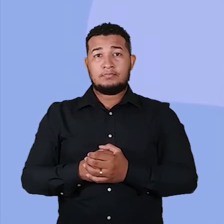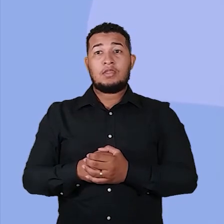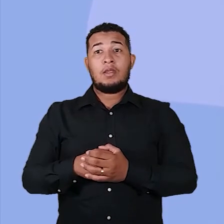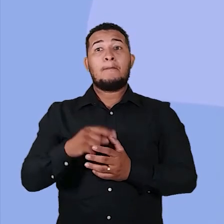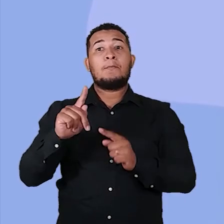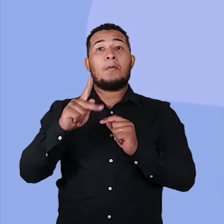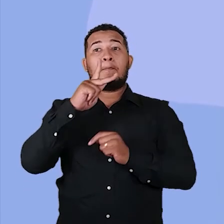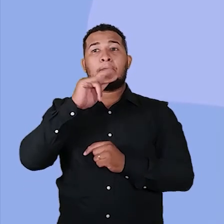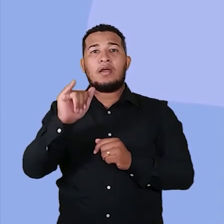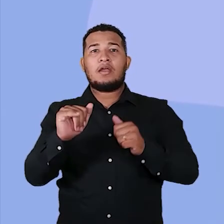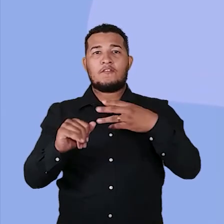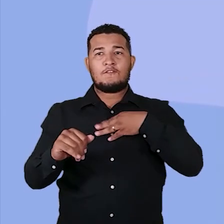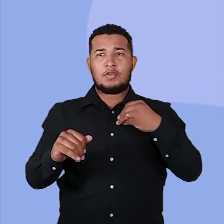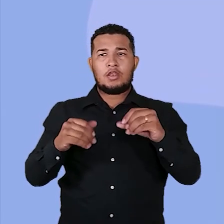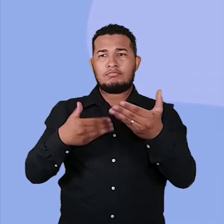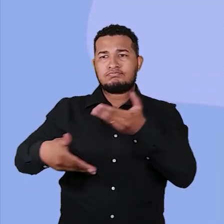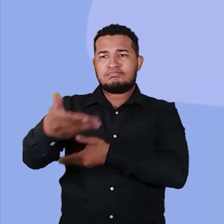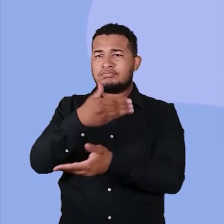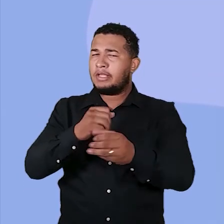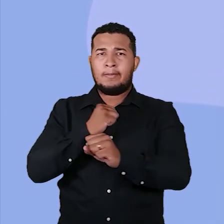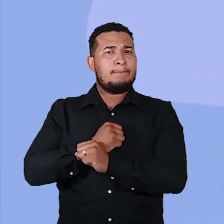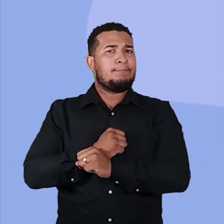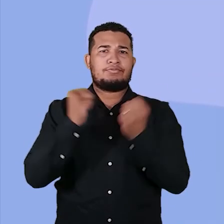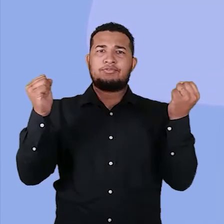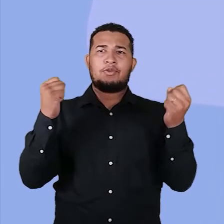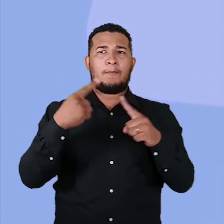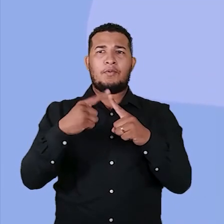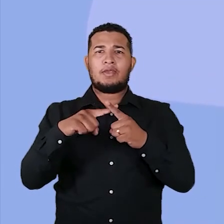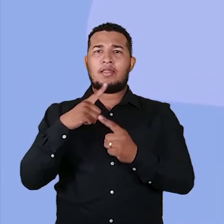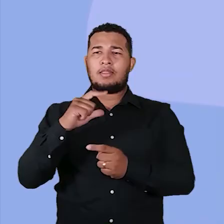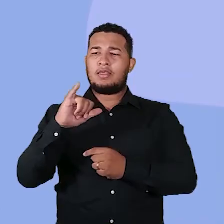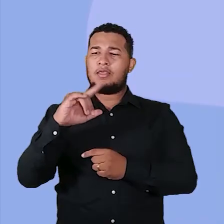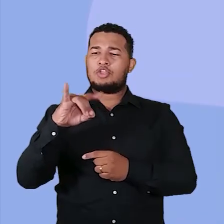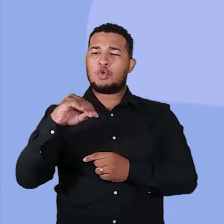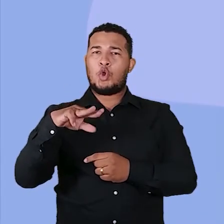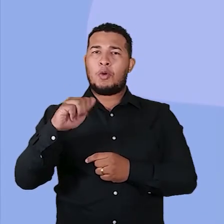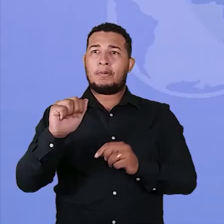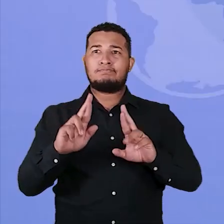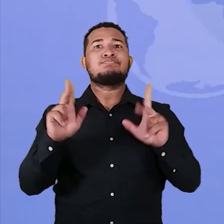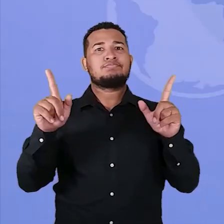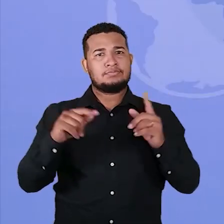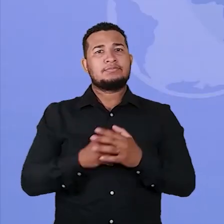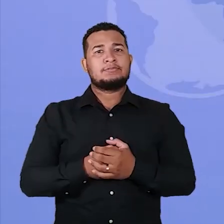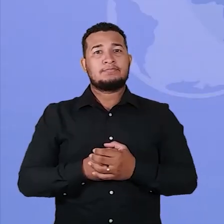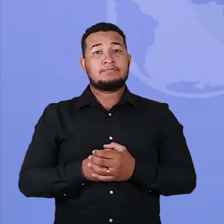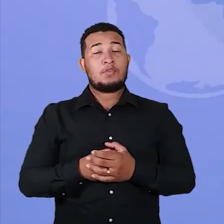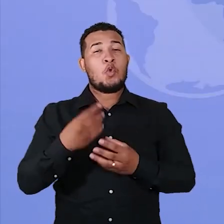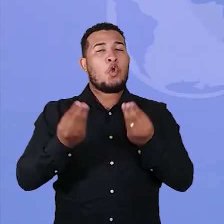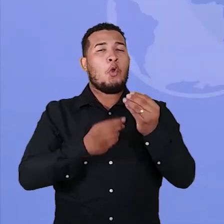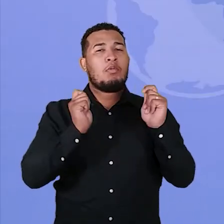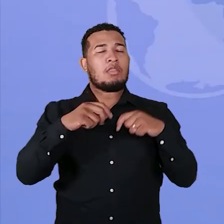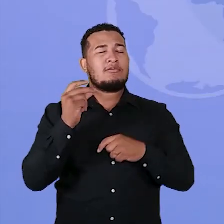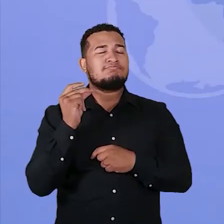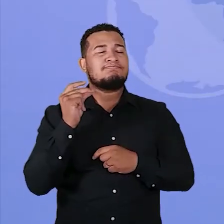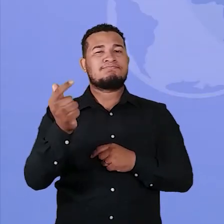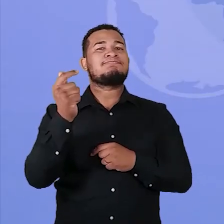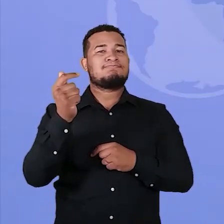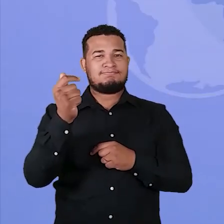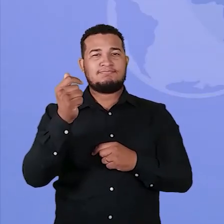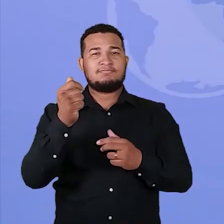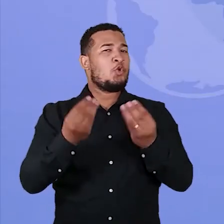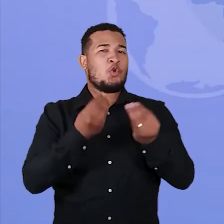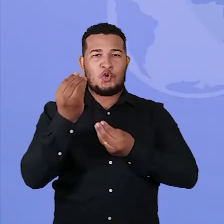que a interação entre pais e filhos é impossível, porque falam idiomas distintos. Então veja bem, onde que vai estar a grande